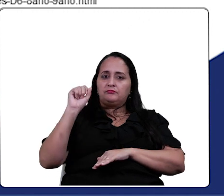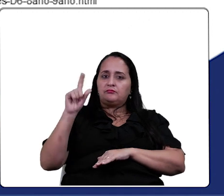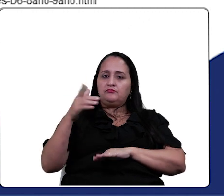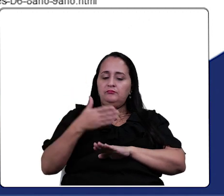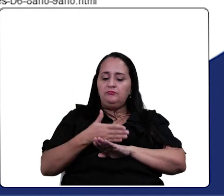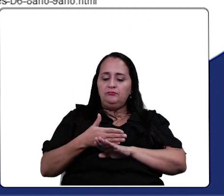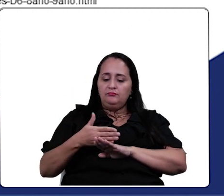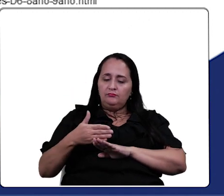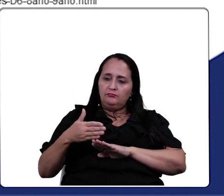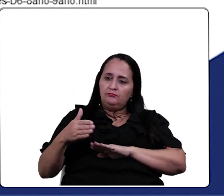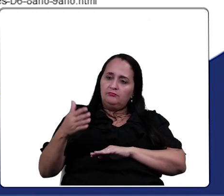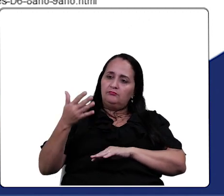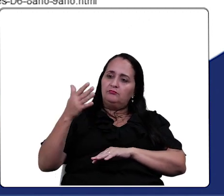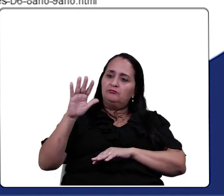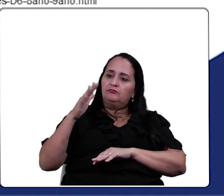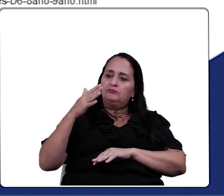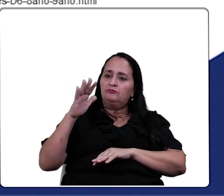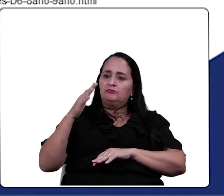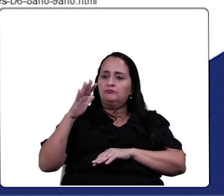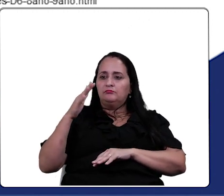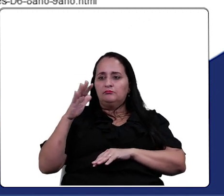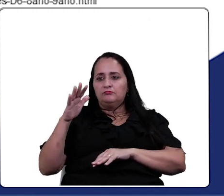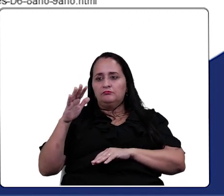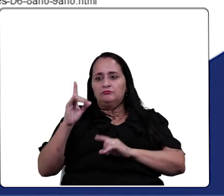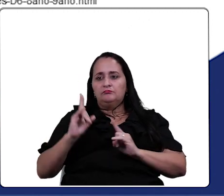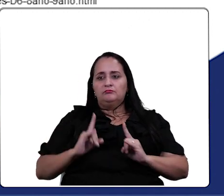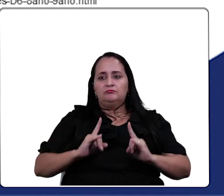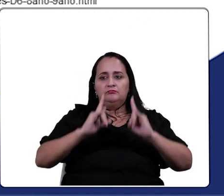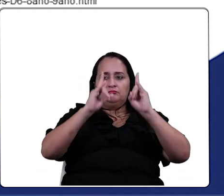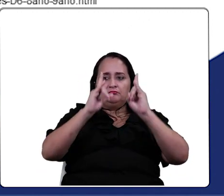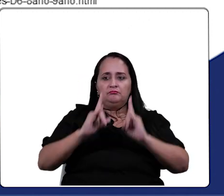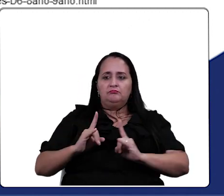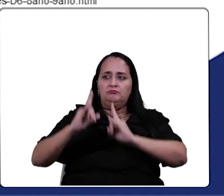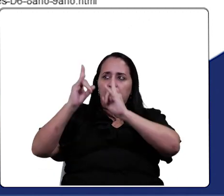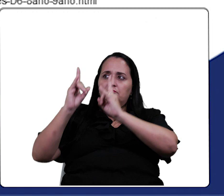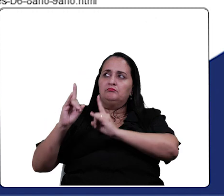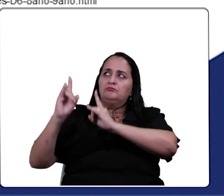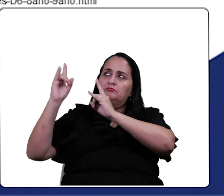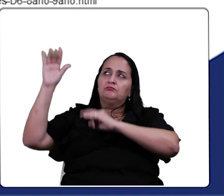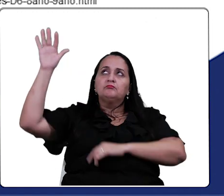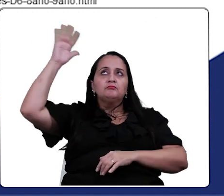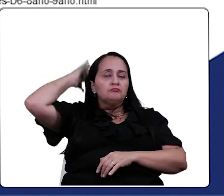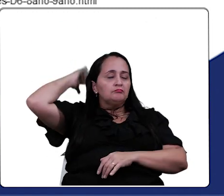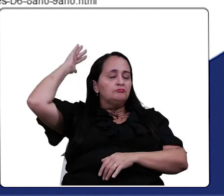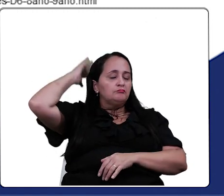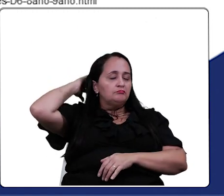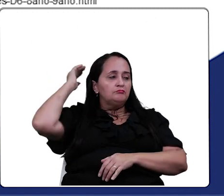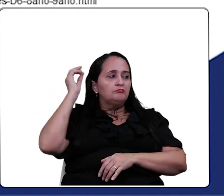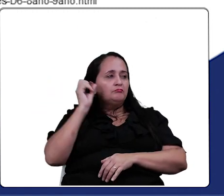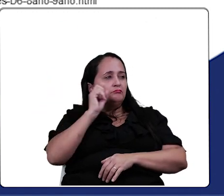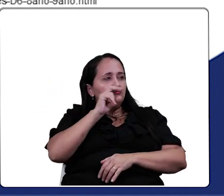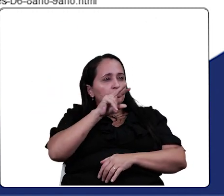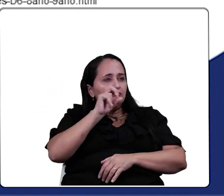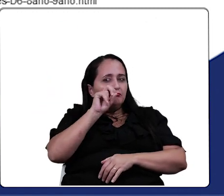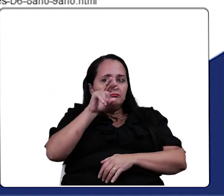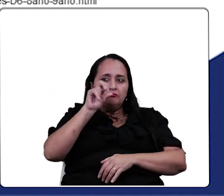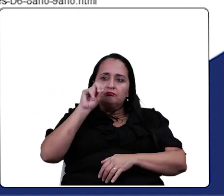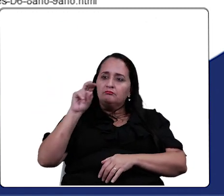branco eu tenho mais ou menos uma estrutura de prédios, ok? Percebem isso como se